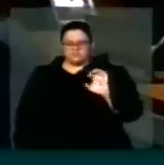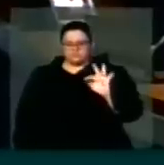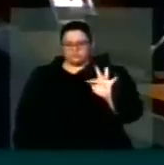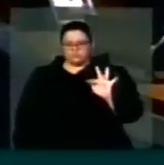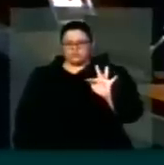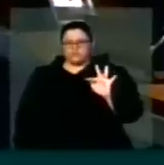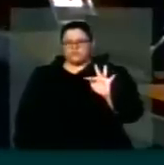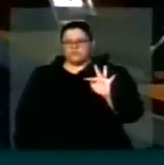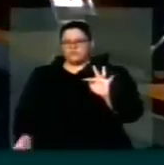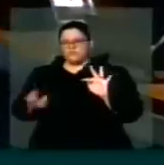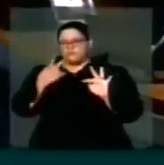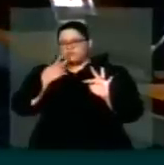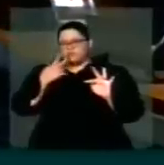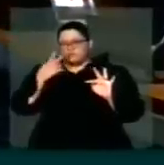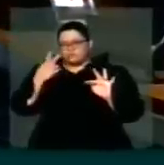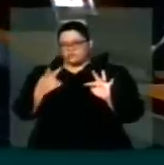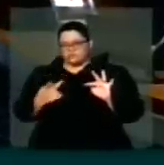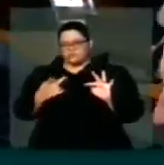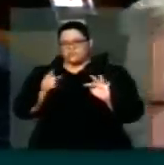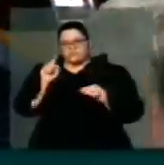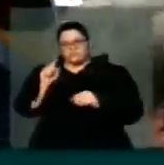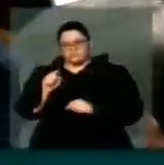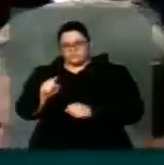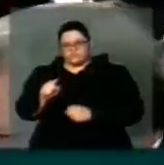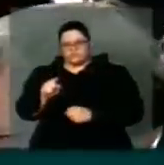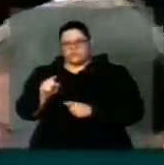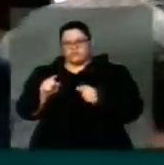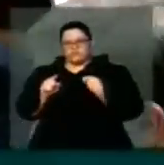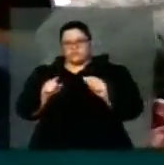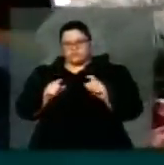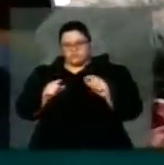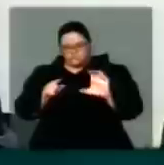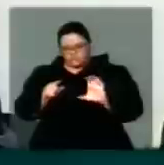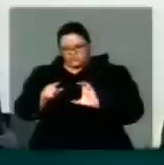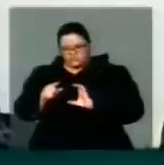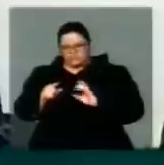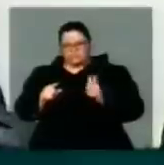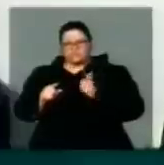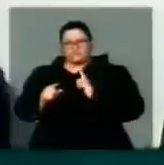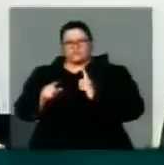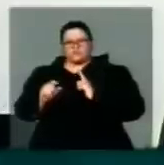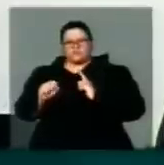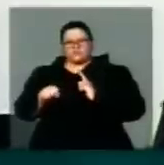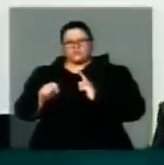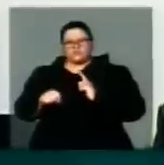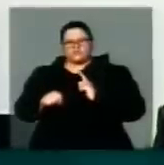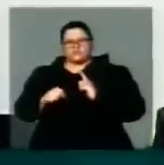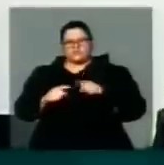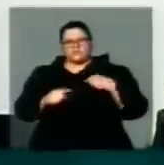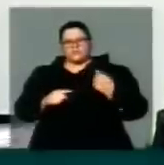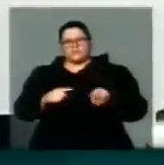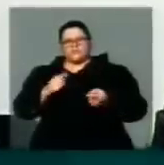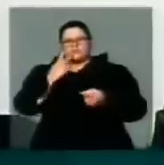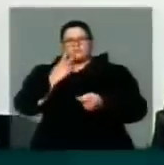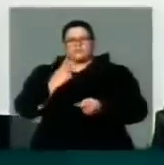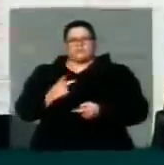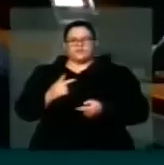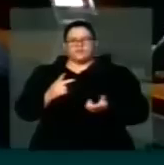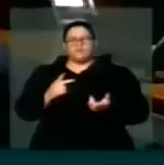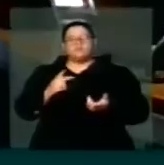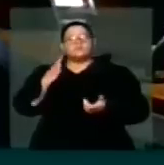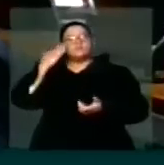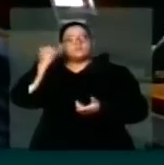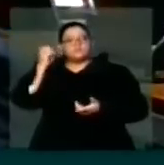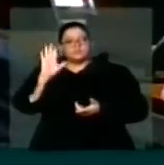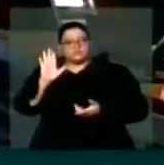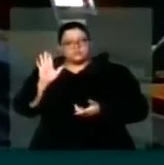presidente recebia valores e, num segundo momento, ele retifica dizendo, salvo engano, ele soube, é evidente que nós não